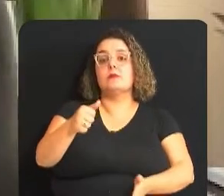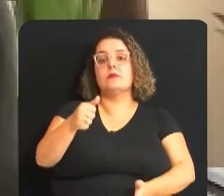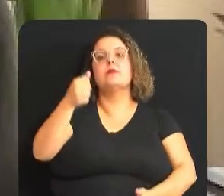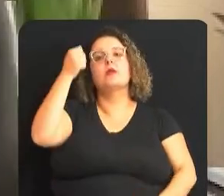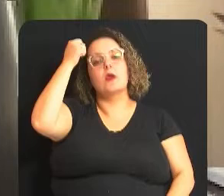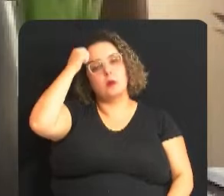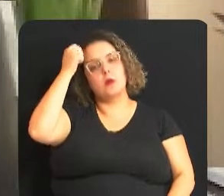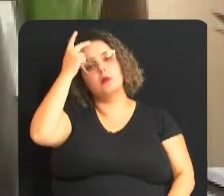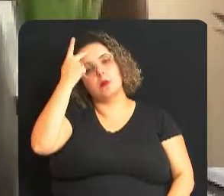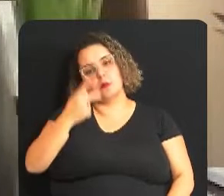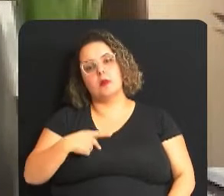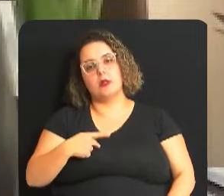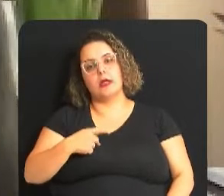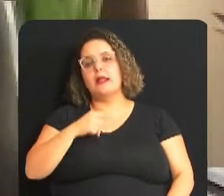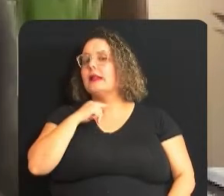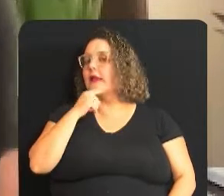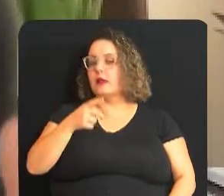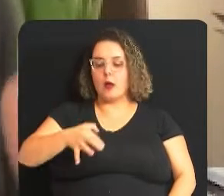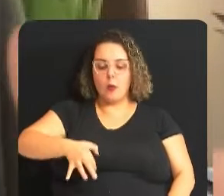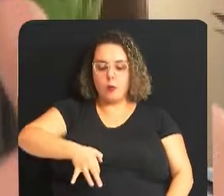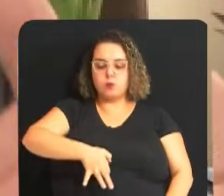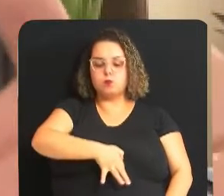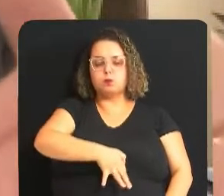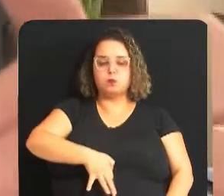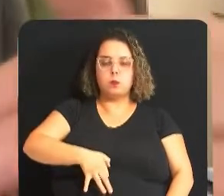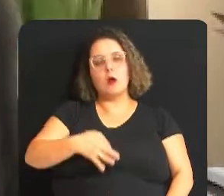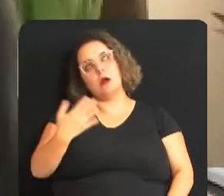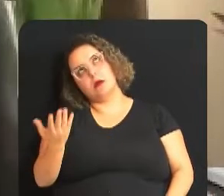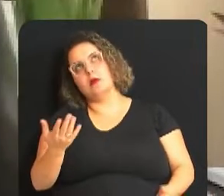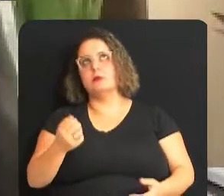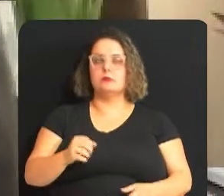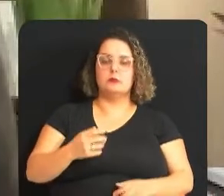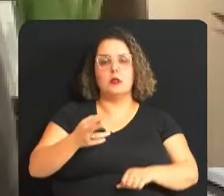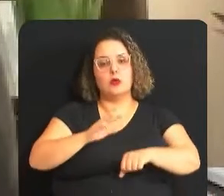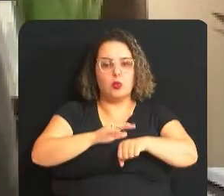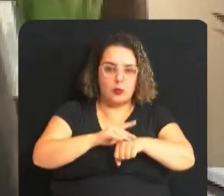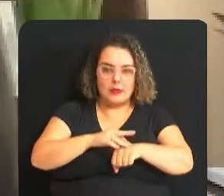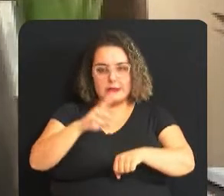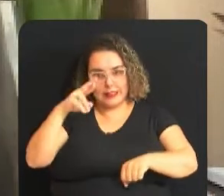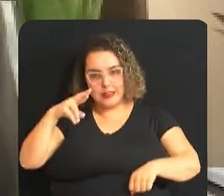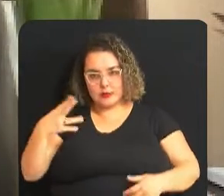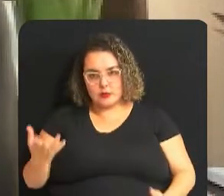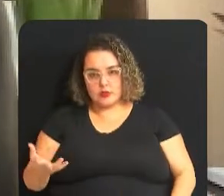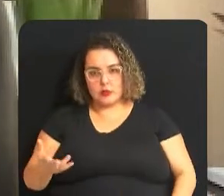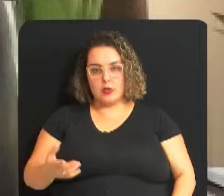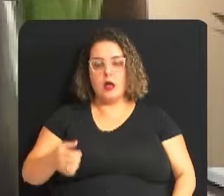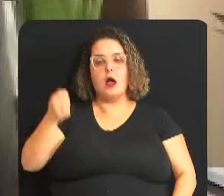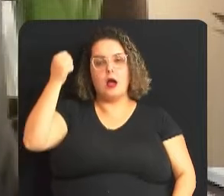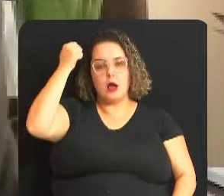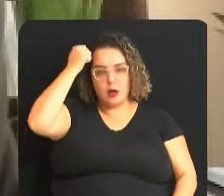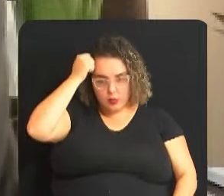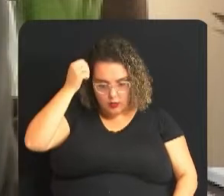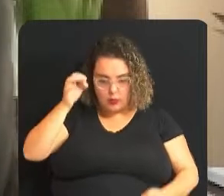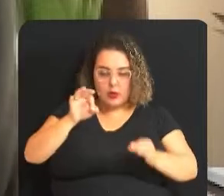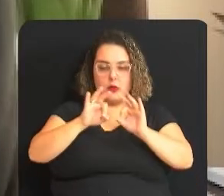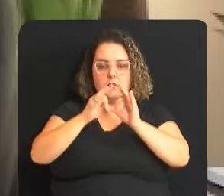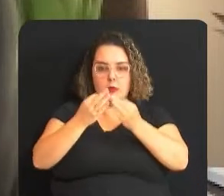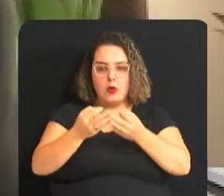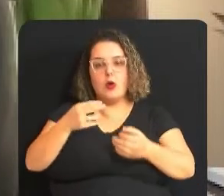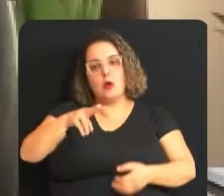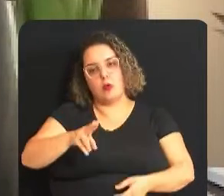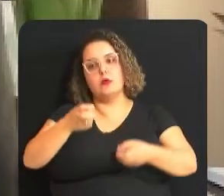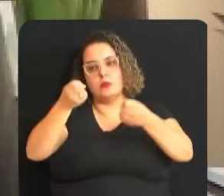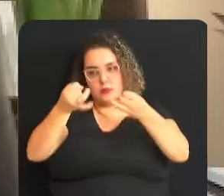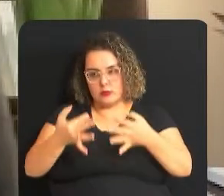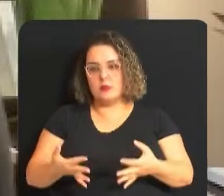pessoas. Ninguém tem um intestino preso, exceto algumas doenças raras. A culpa é da família ou da orientação que alguém deu